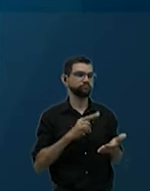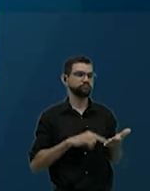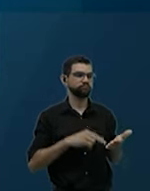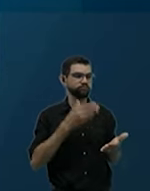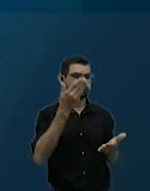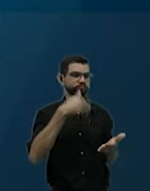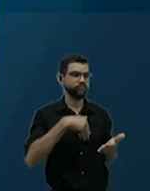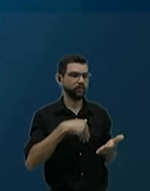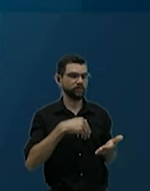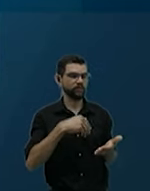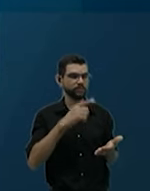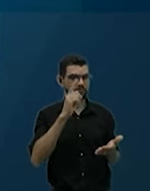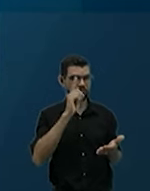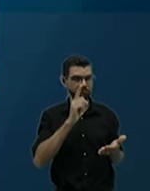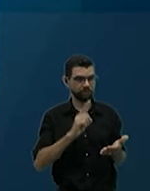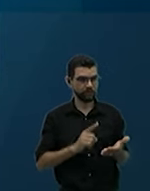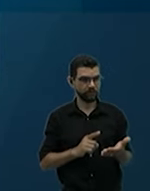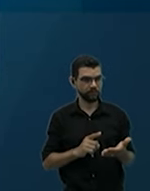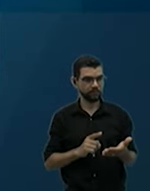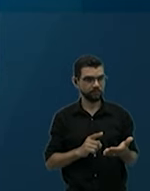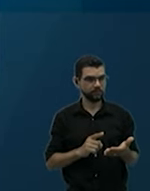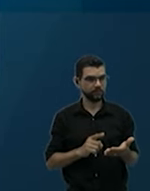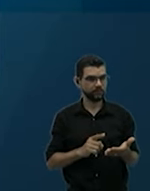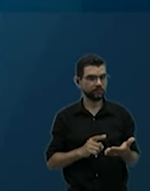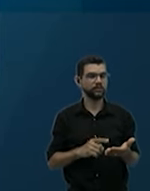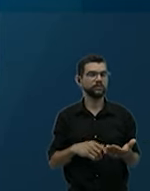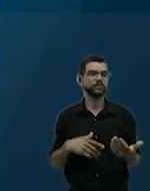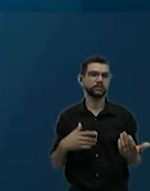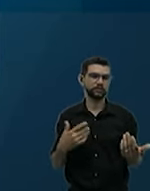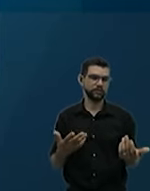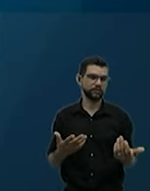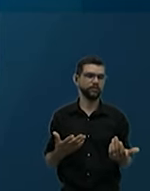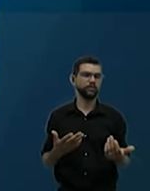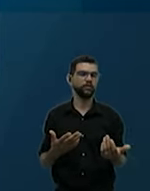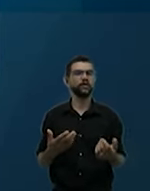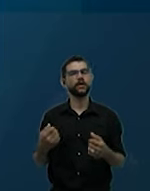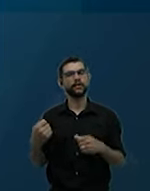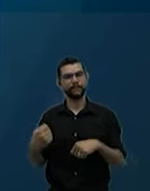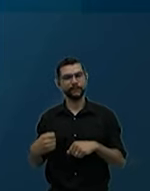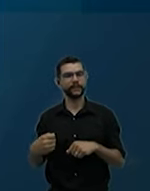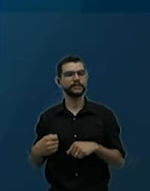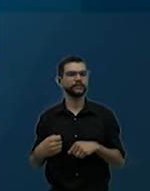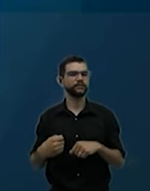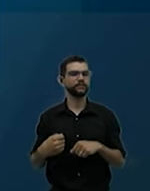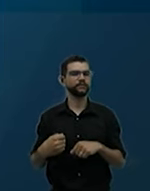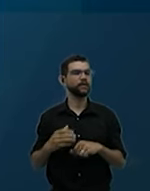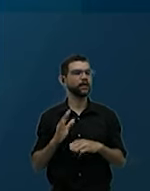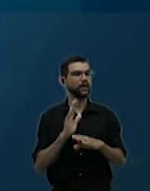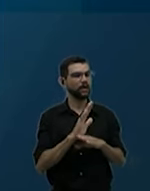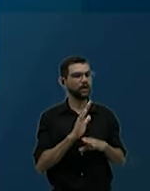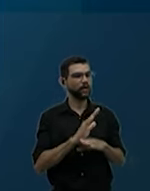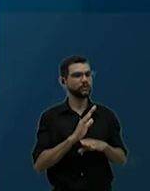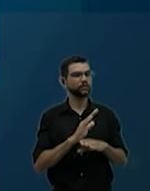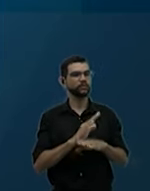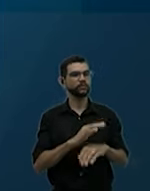procedeu à instrução adequada daquele caso. Pois bem,